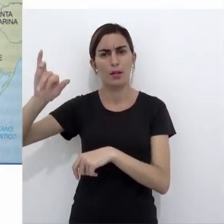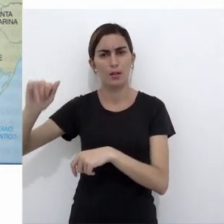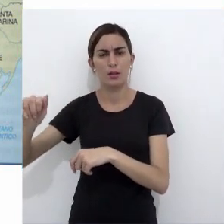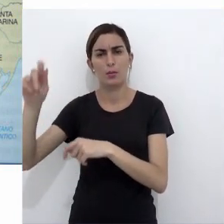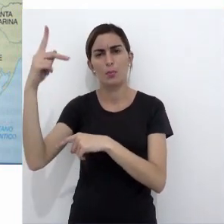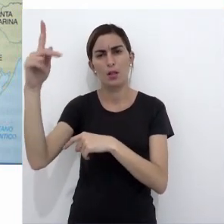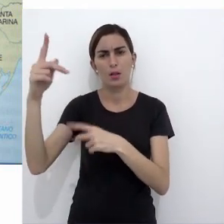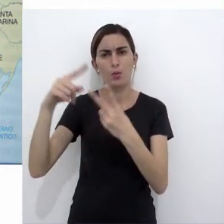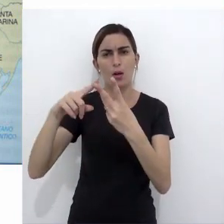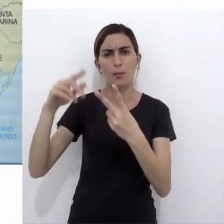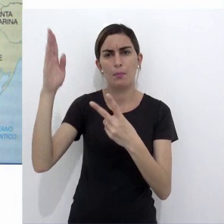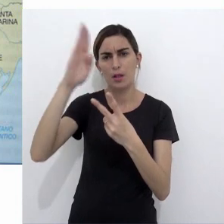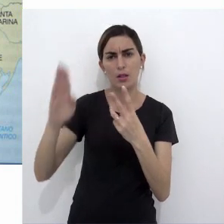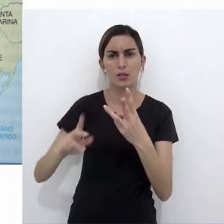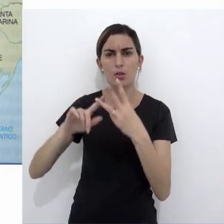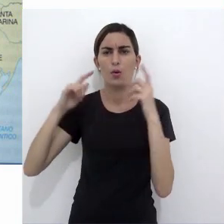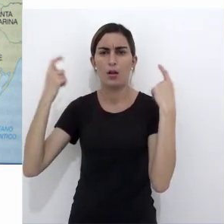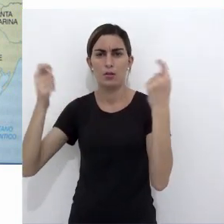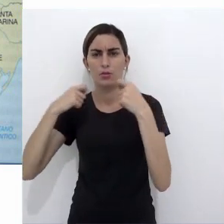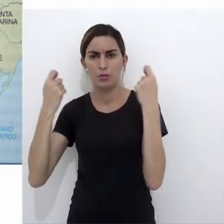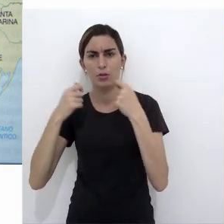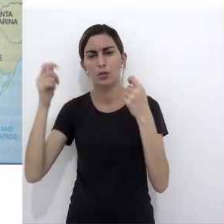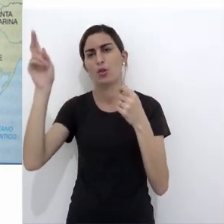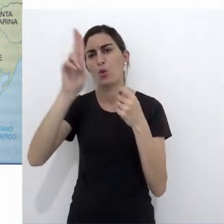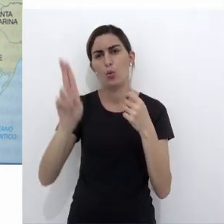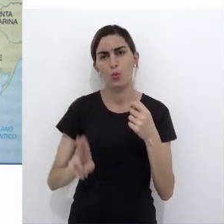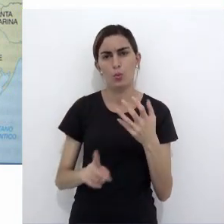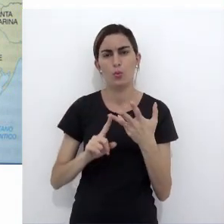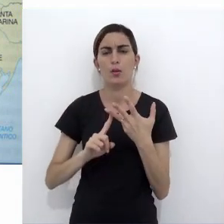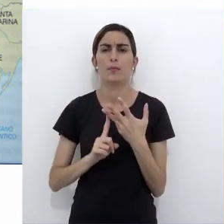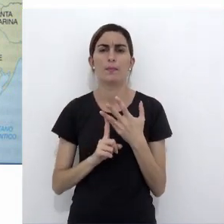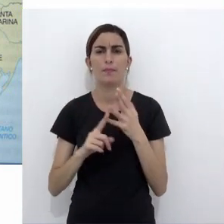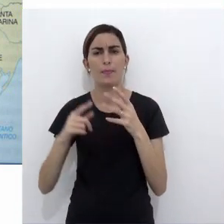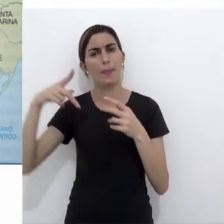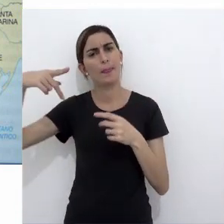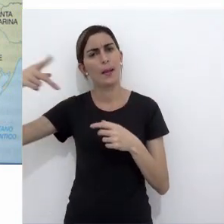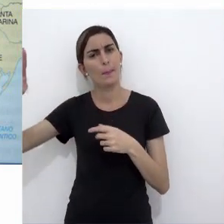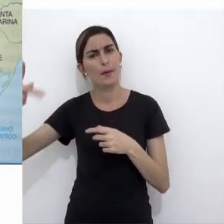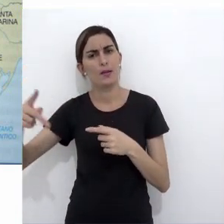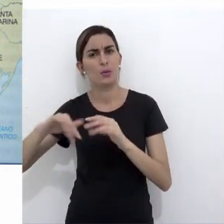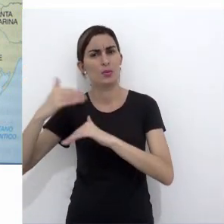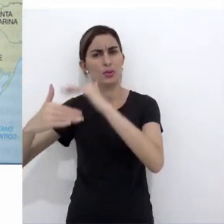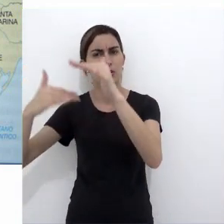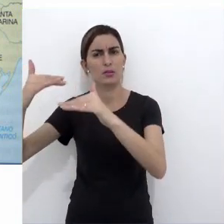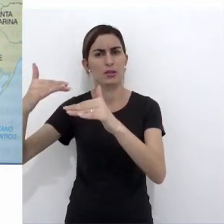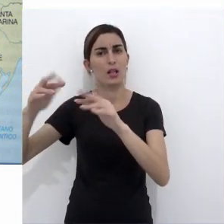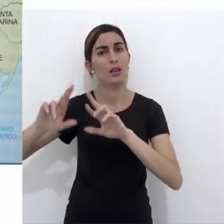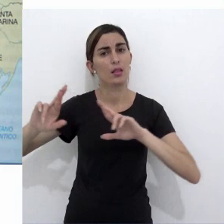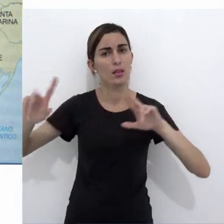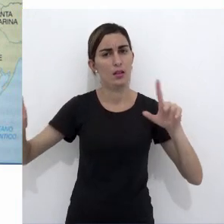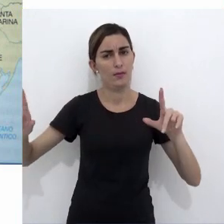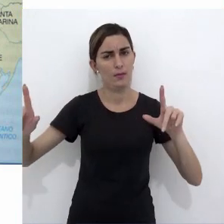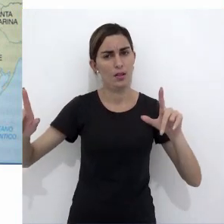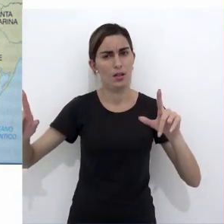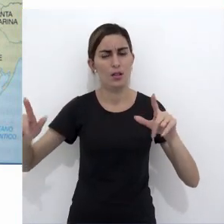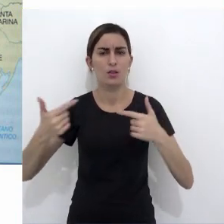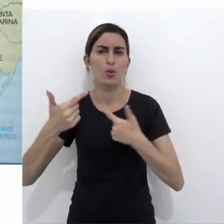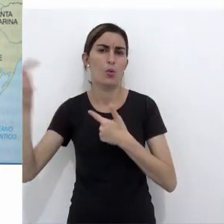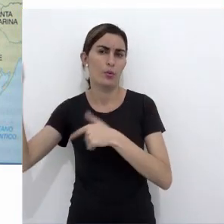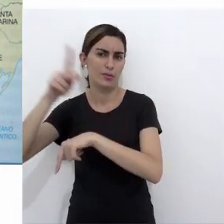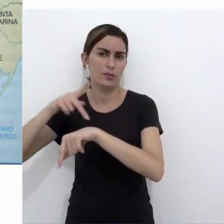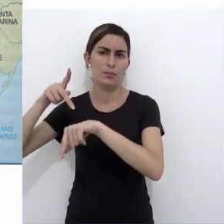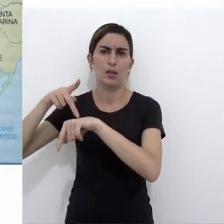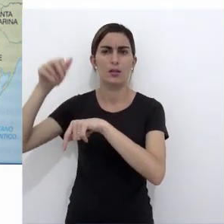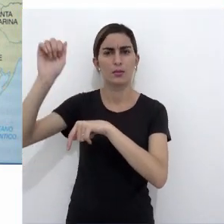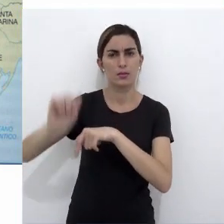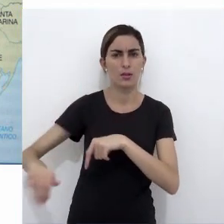Brasil, Argentina e Uruguai. Primeiro que o Paraguai teve um desenvolvimento muito diferente com relação aos outros países da